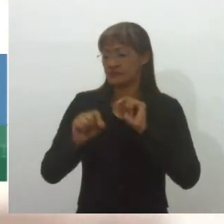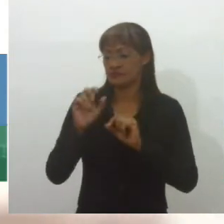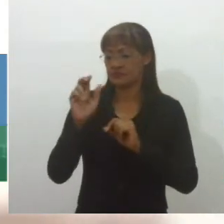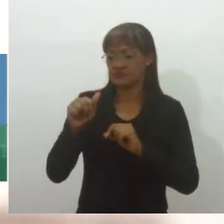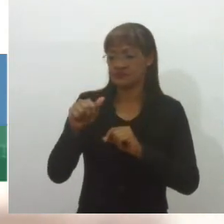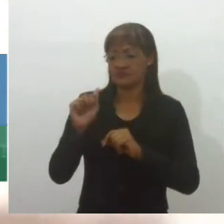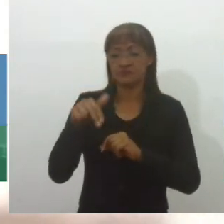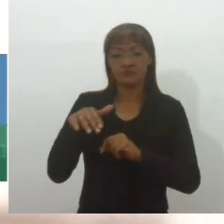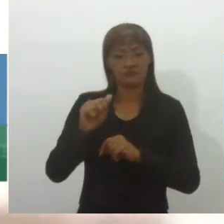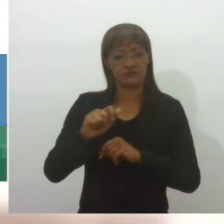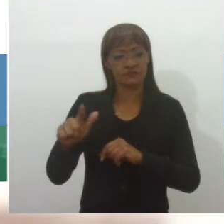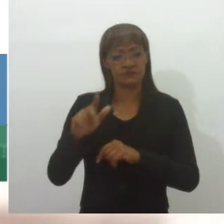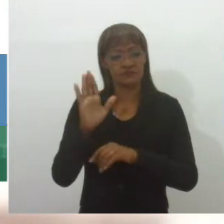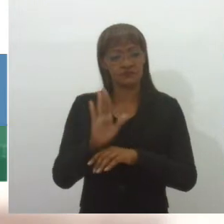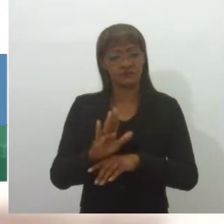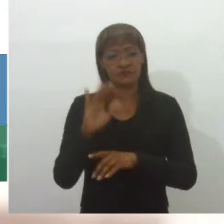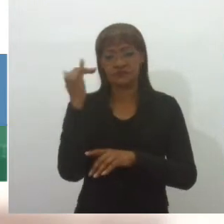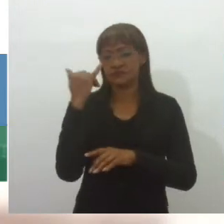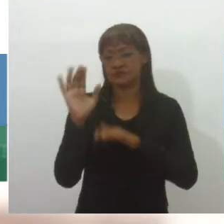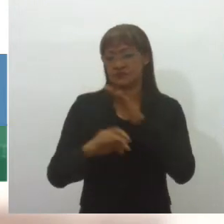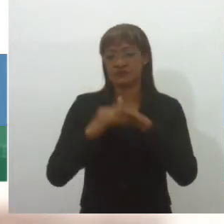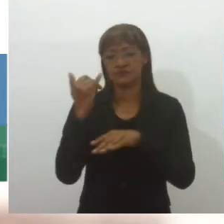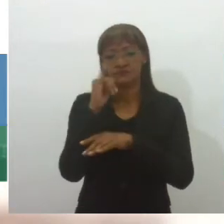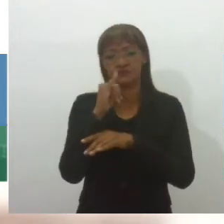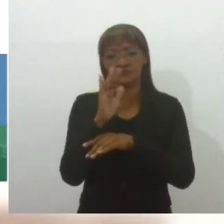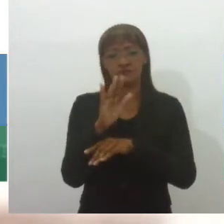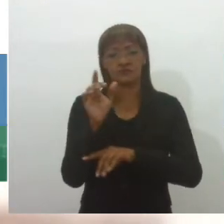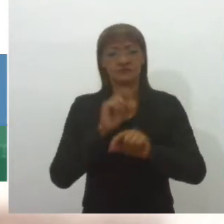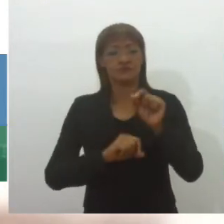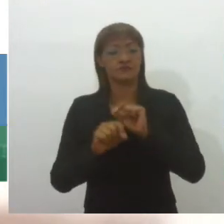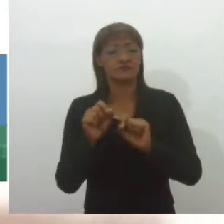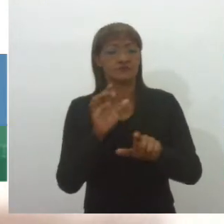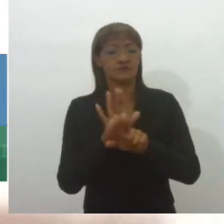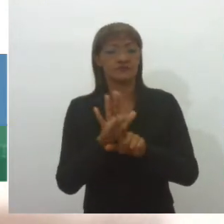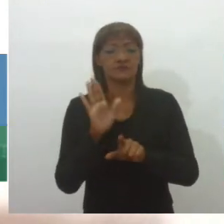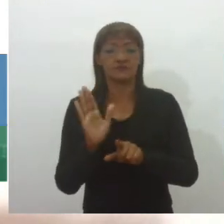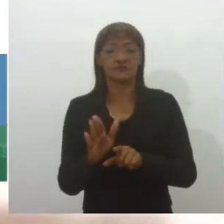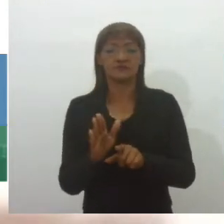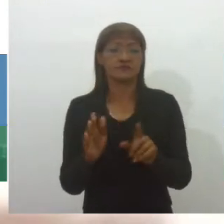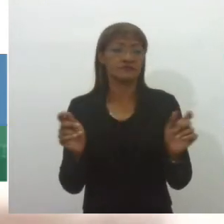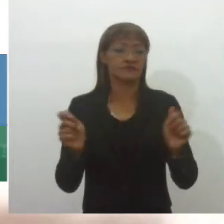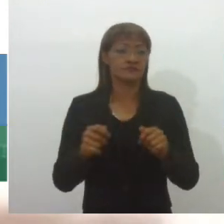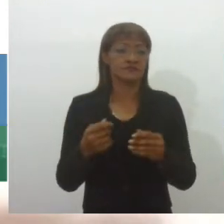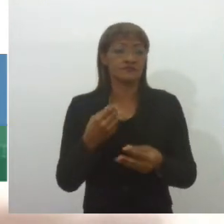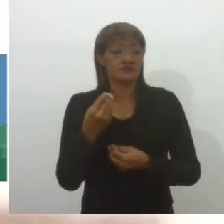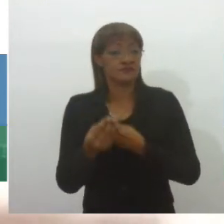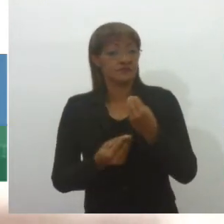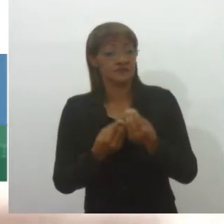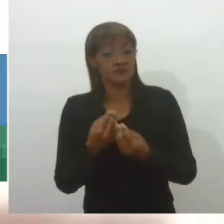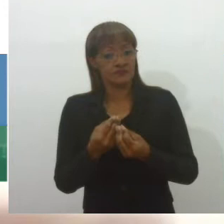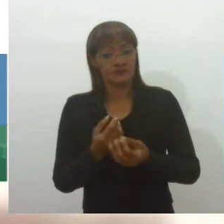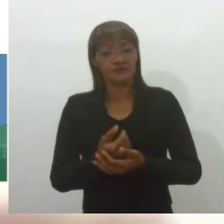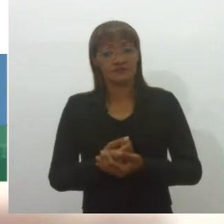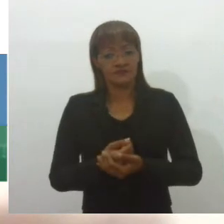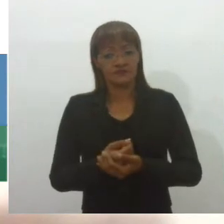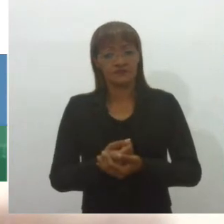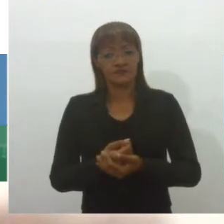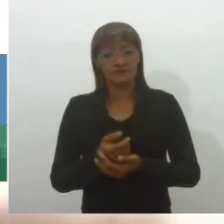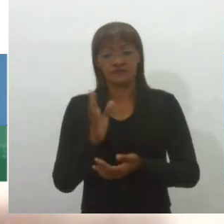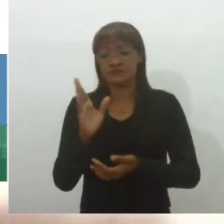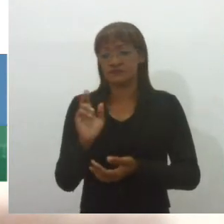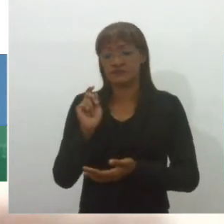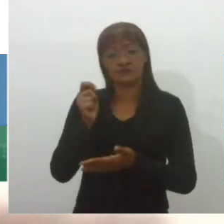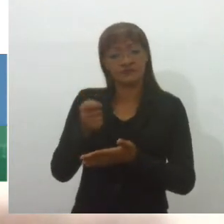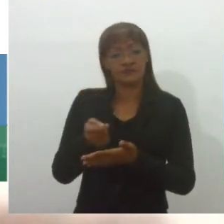publicação da lei, uma tarifação extraordinária, ou seja, ela reduza o valor da tarifa de uma forma de